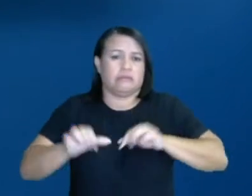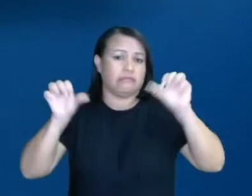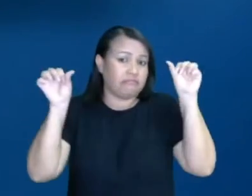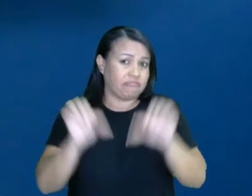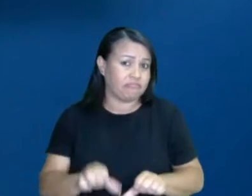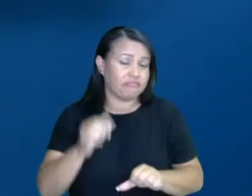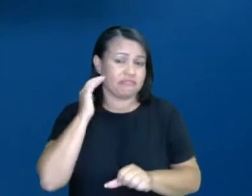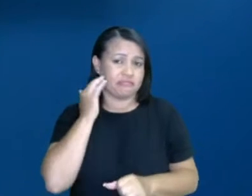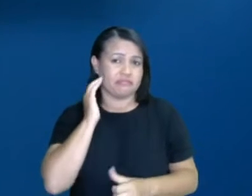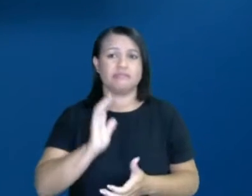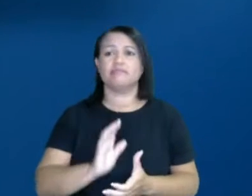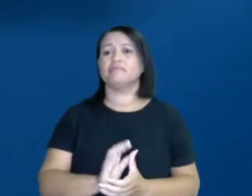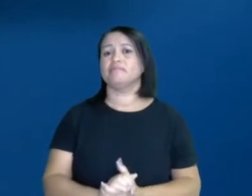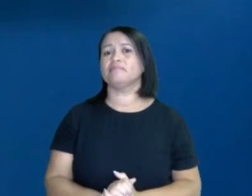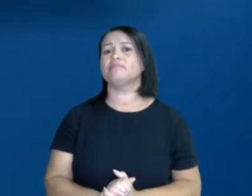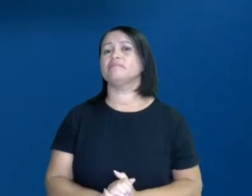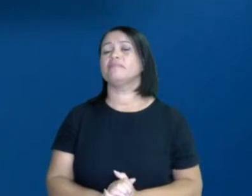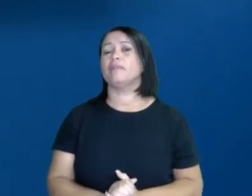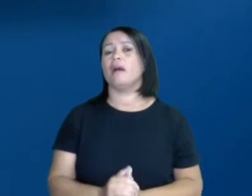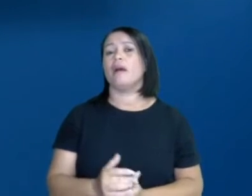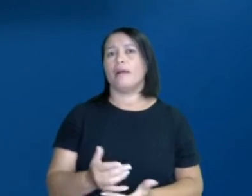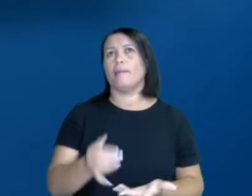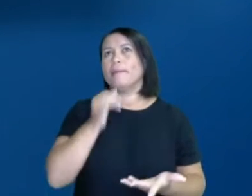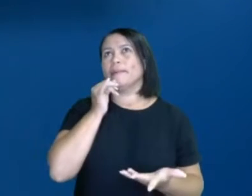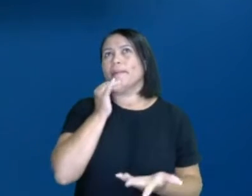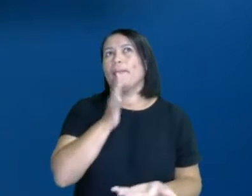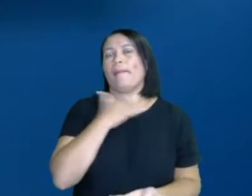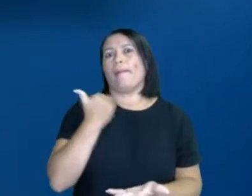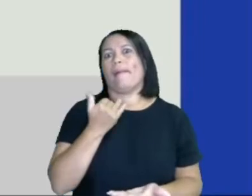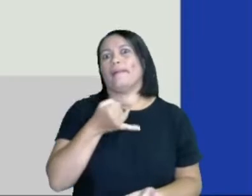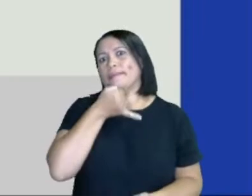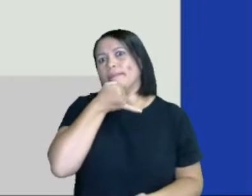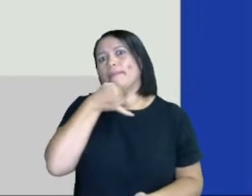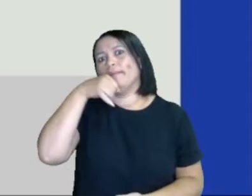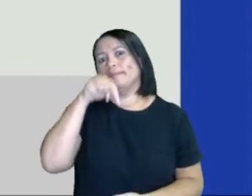você diz que está fatal, certo? Para morrer mesmo.